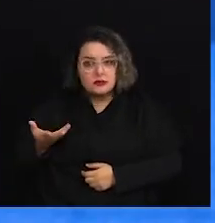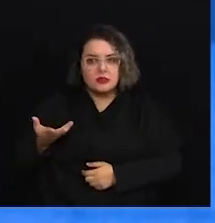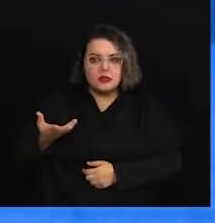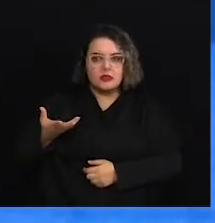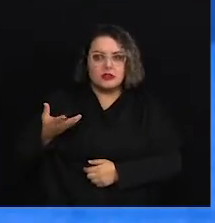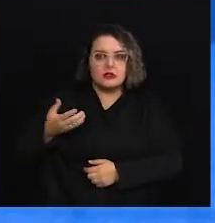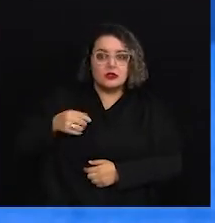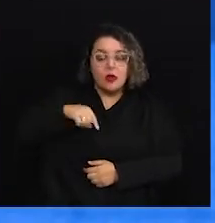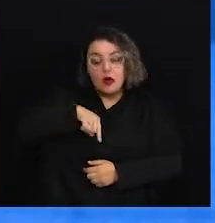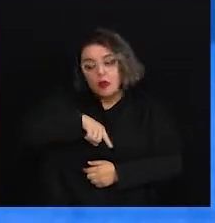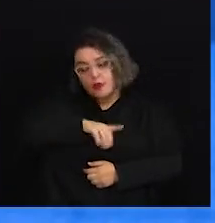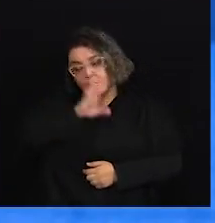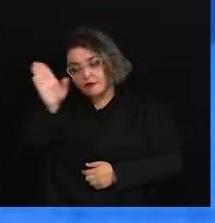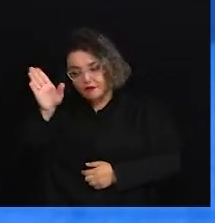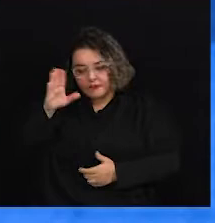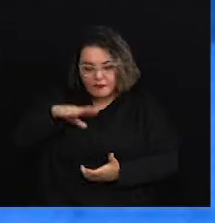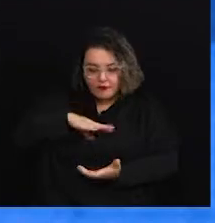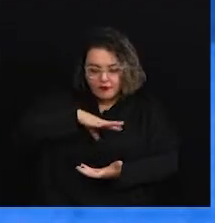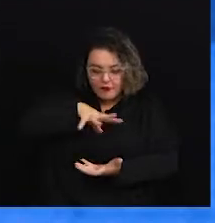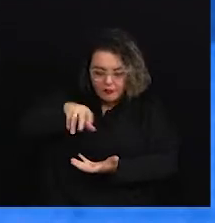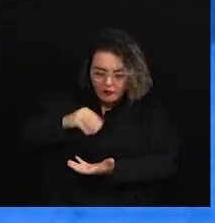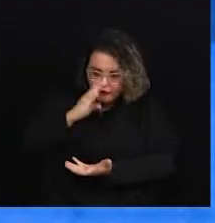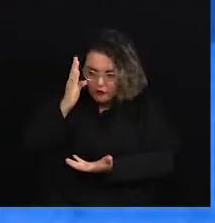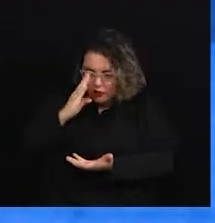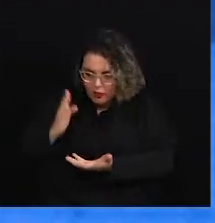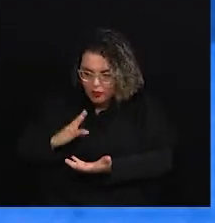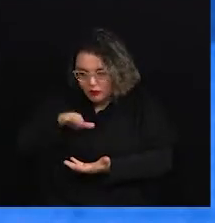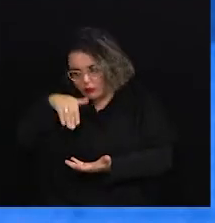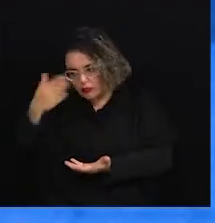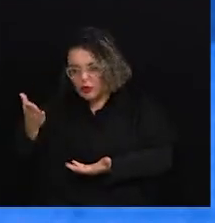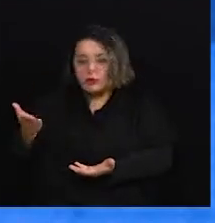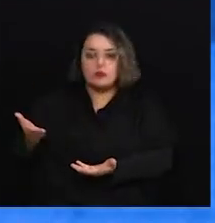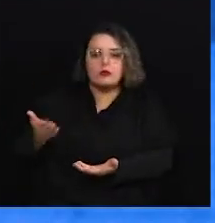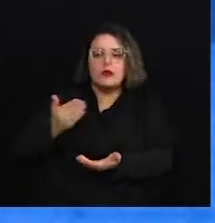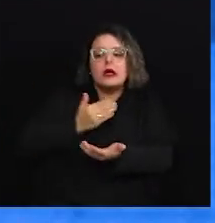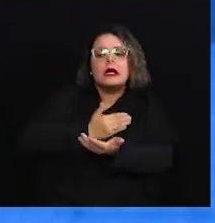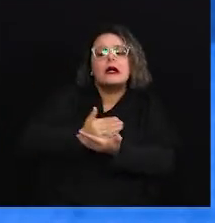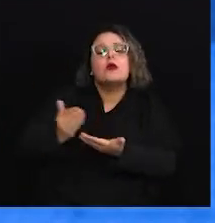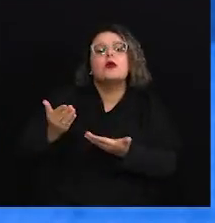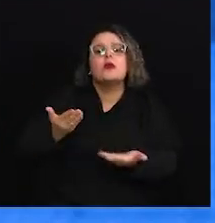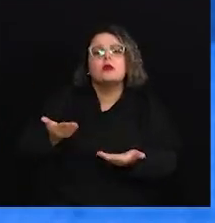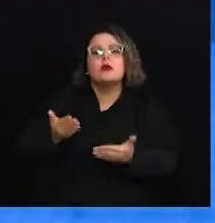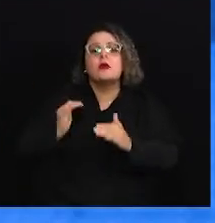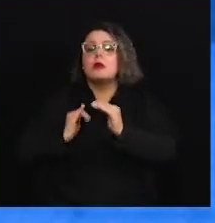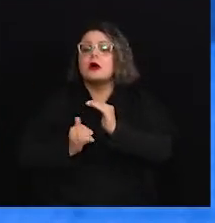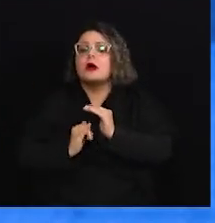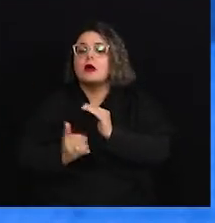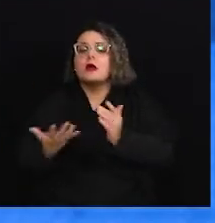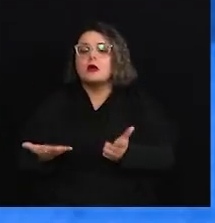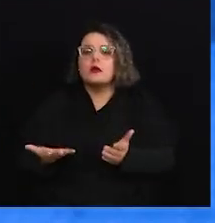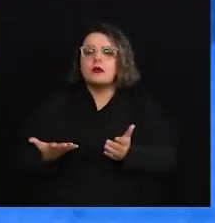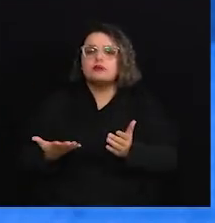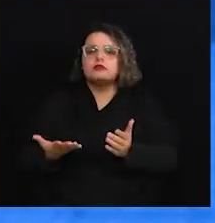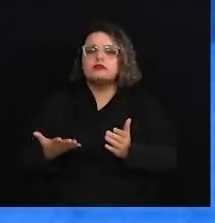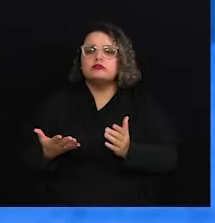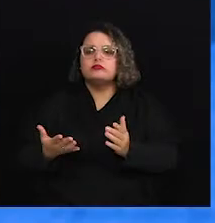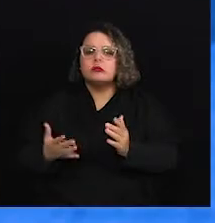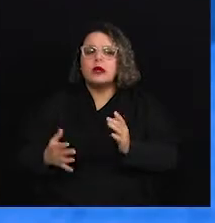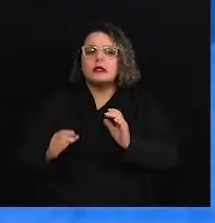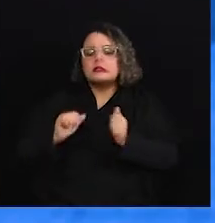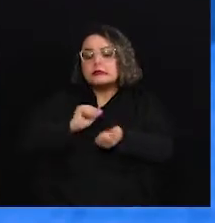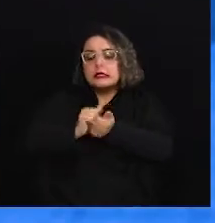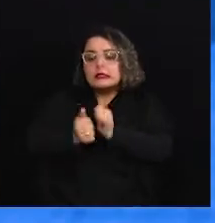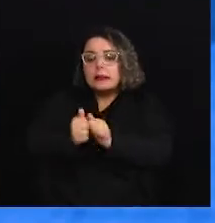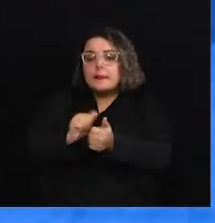experiência internacional voltada para quem está começando com uma startup, para quem está